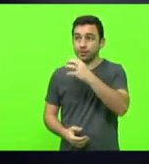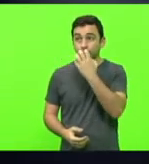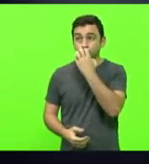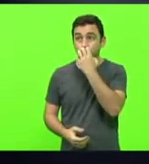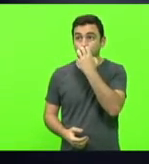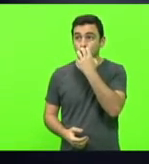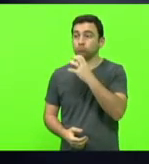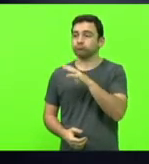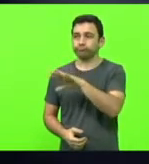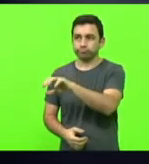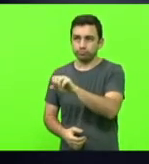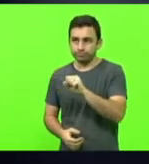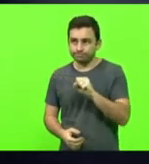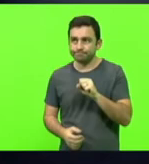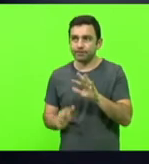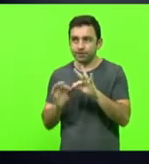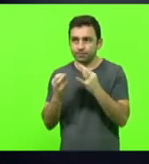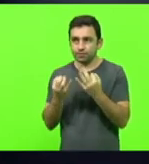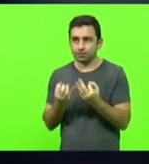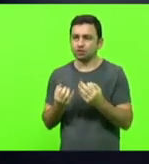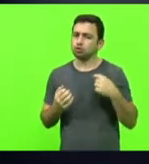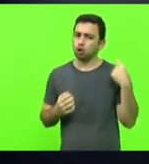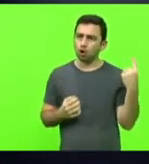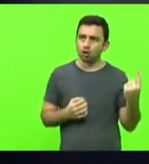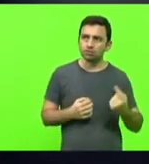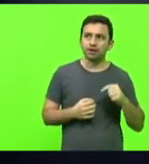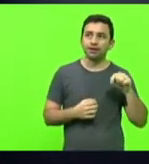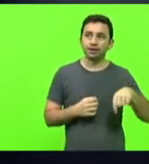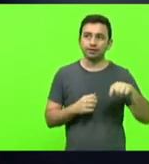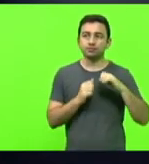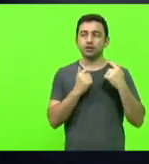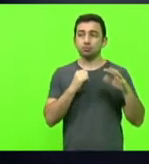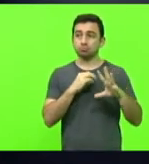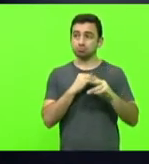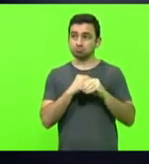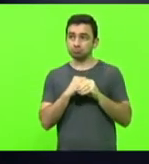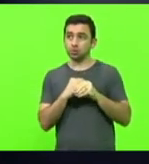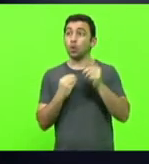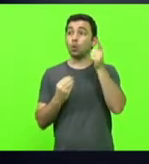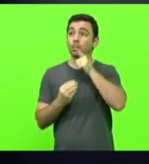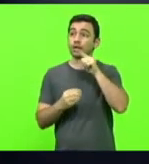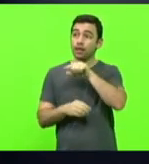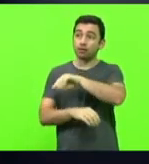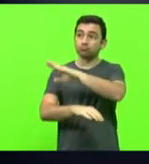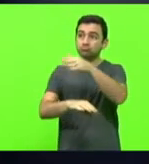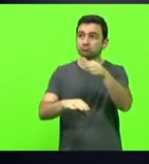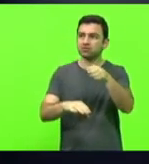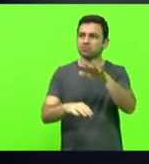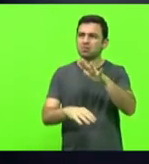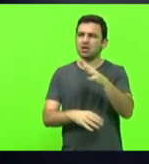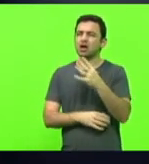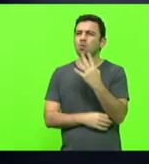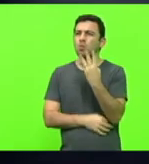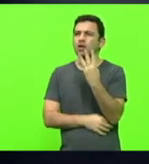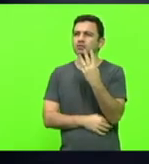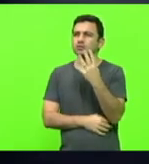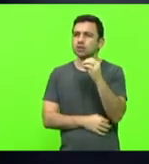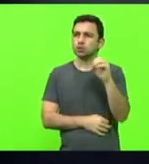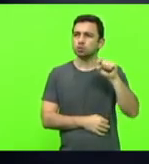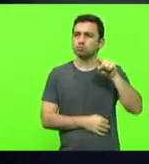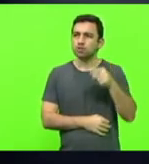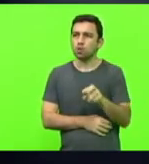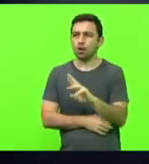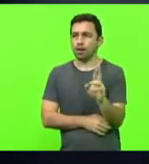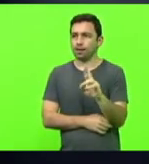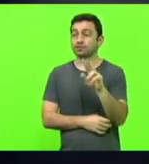conseguimos, através das emendas impositivas, para a região serrana, hoje está na monta de R$ 400 mil para os